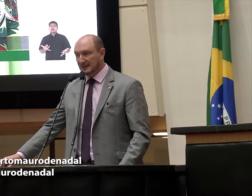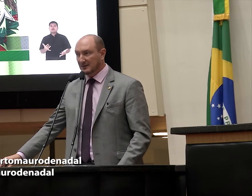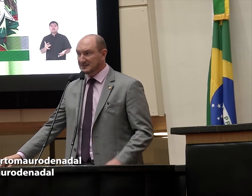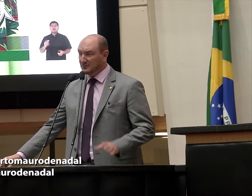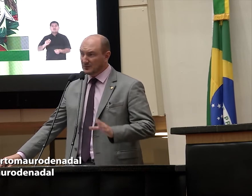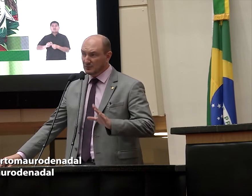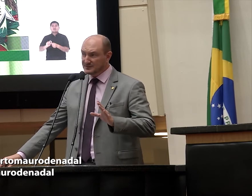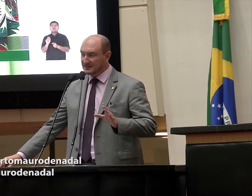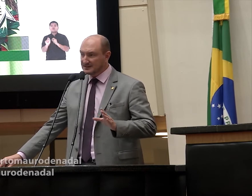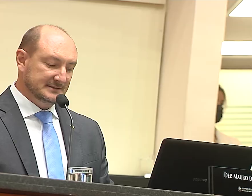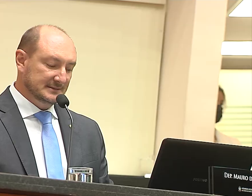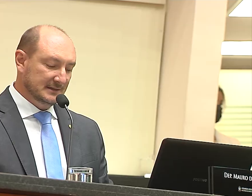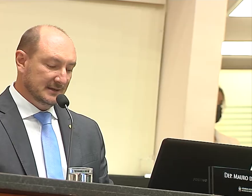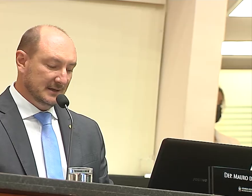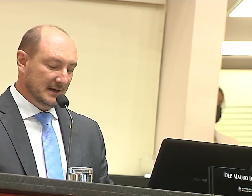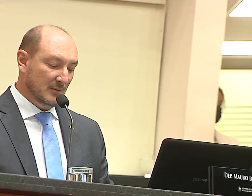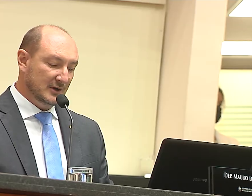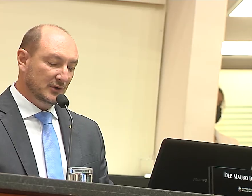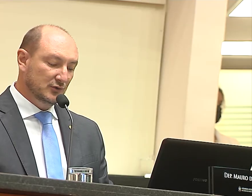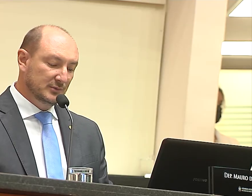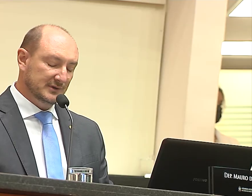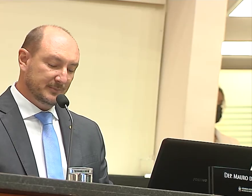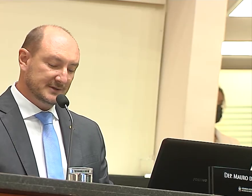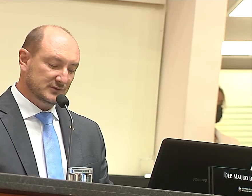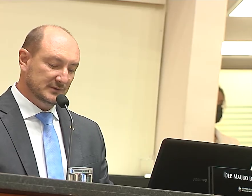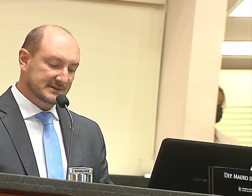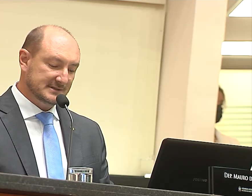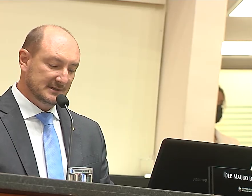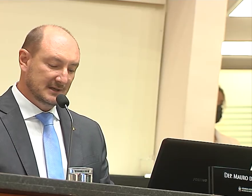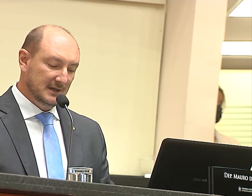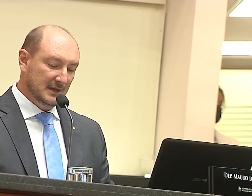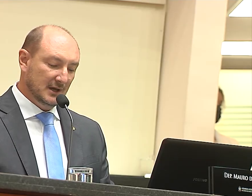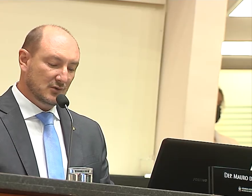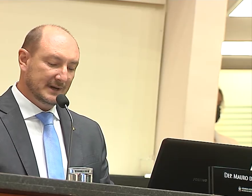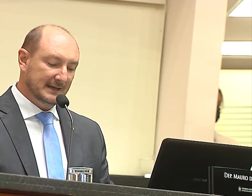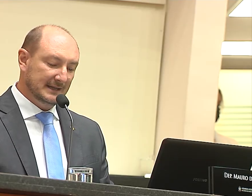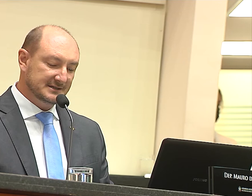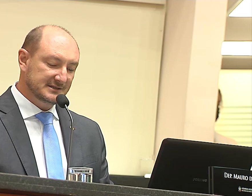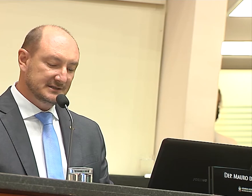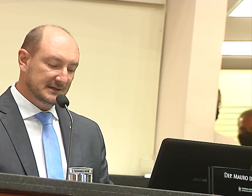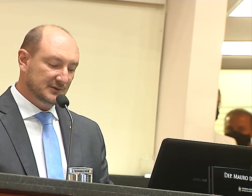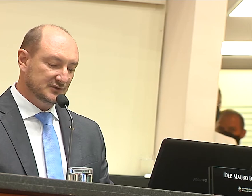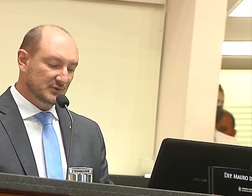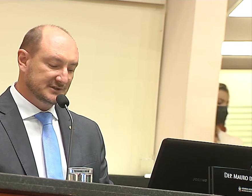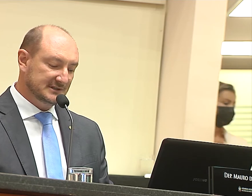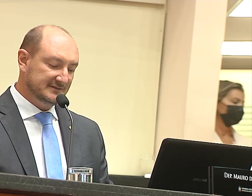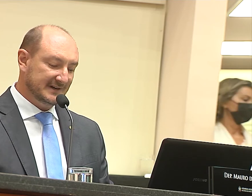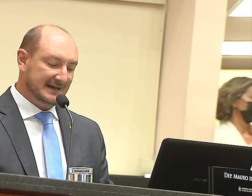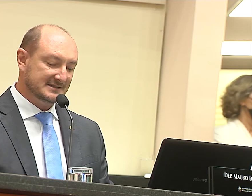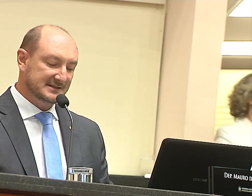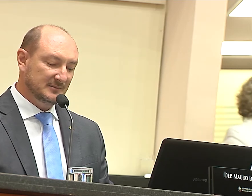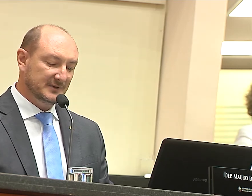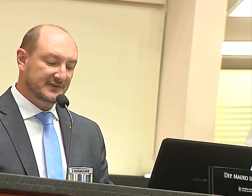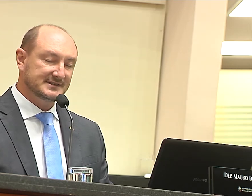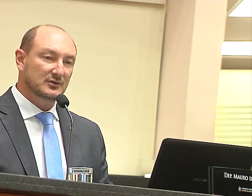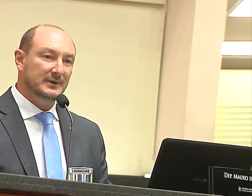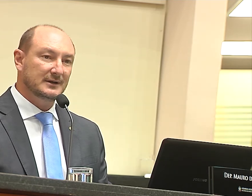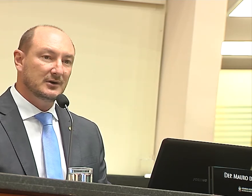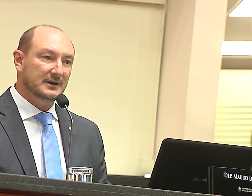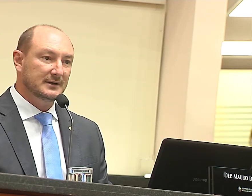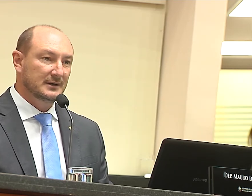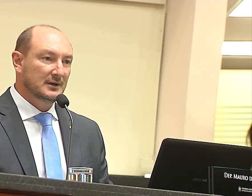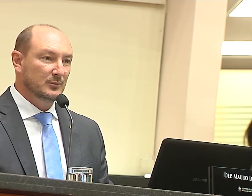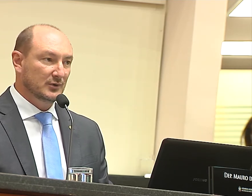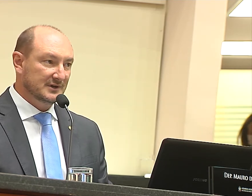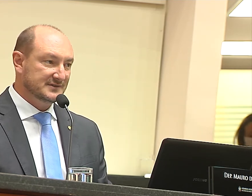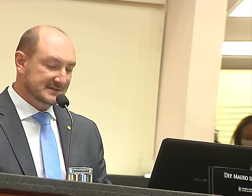oeste de Santa Catarina e tem 50 anos é advogado foi prefeito de Cunha Porã e está no terceiro mandato